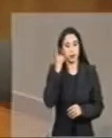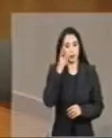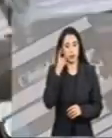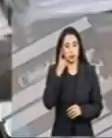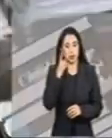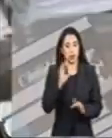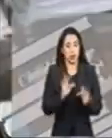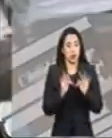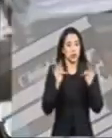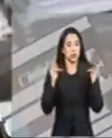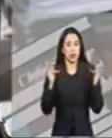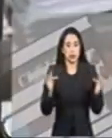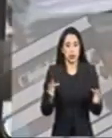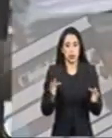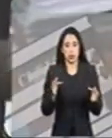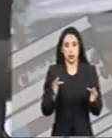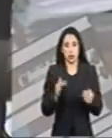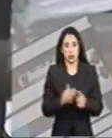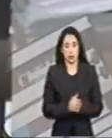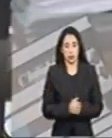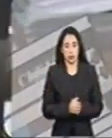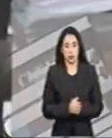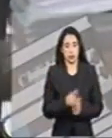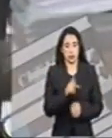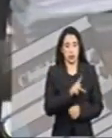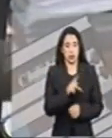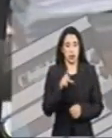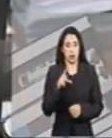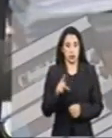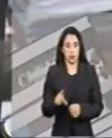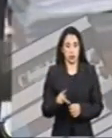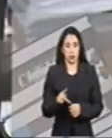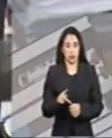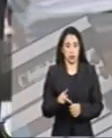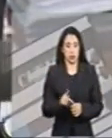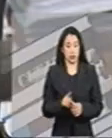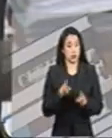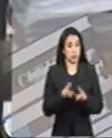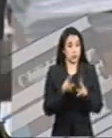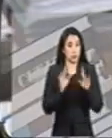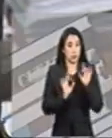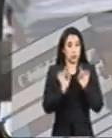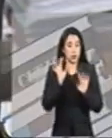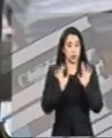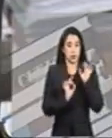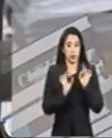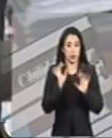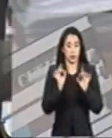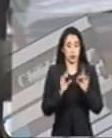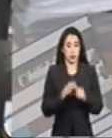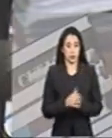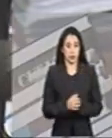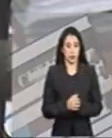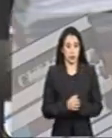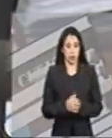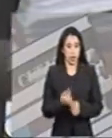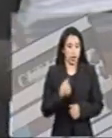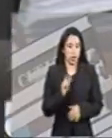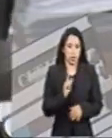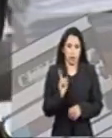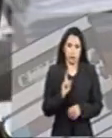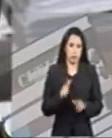Simples, presidente, presunção do excepcional. E no ofício judicante eu não trabalho com